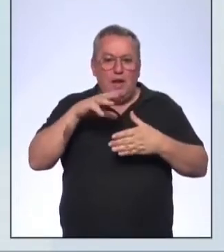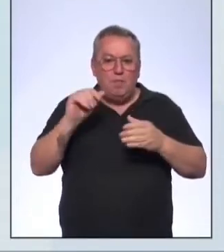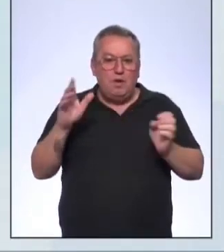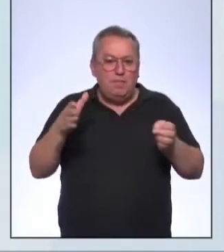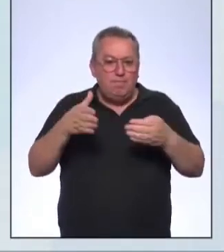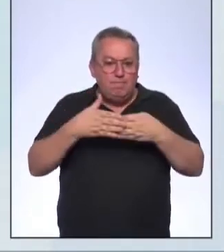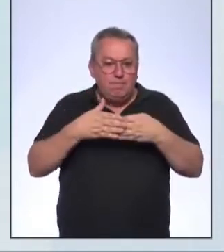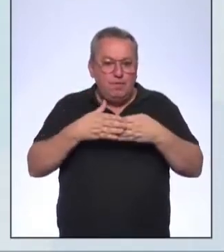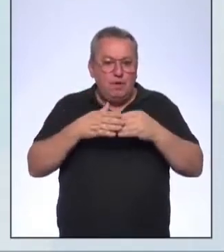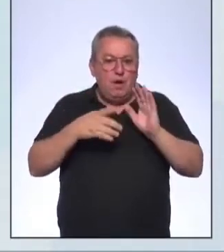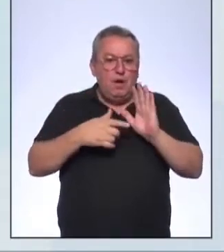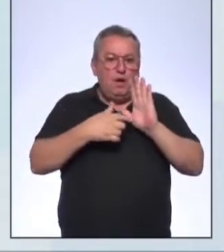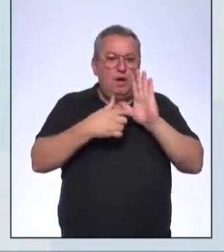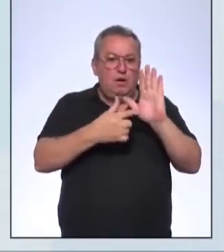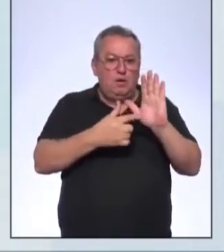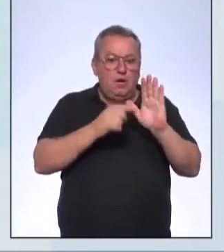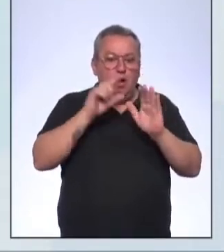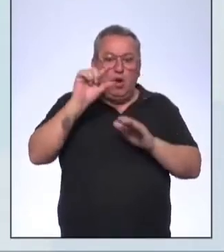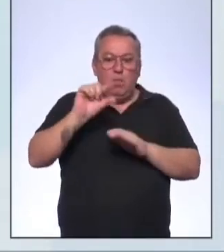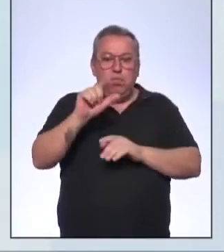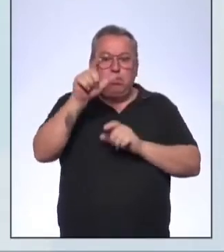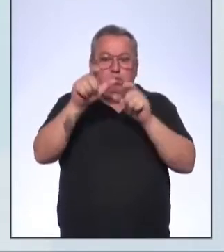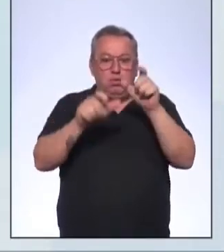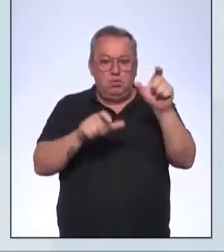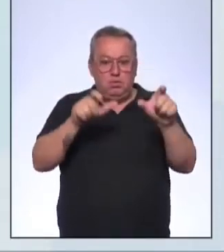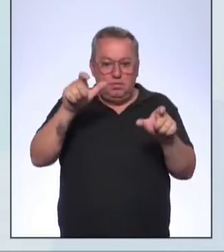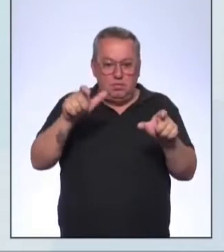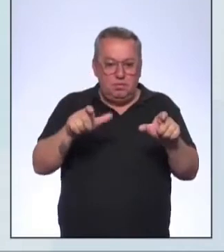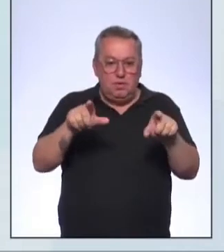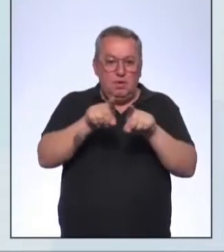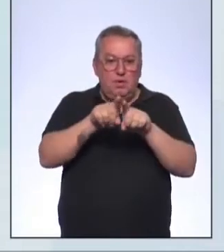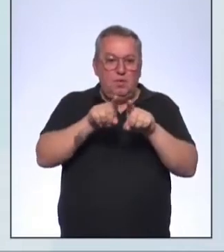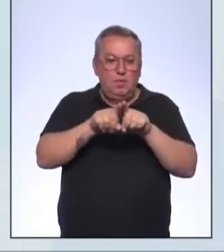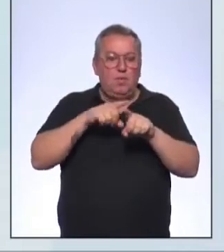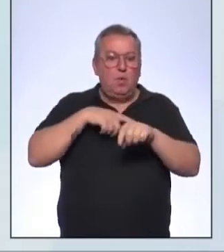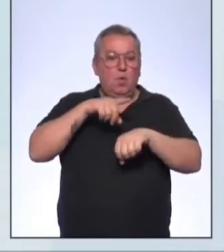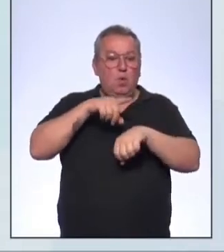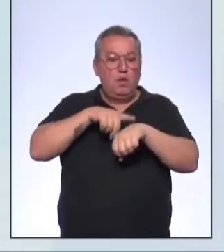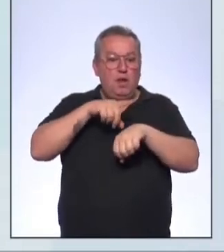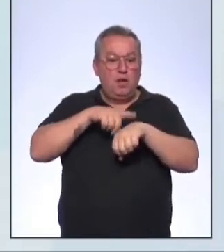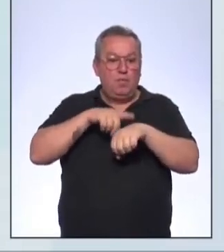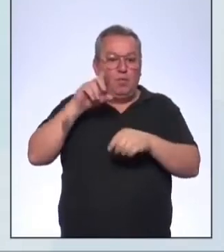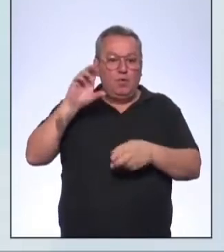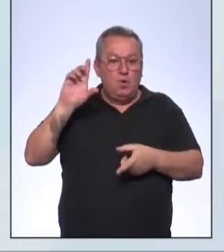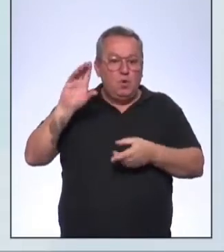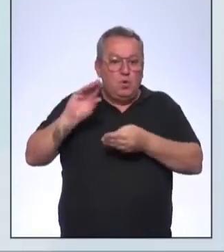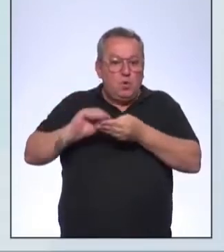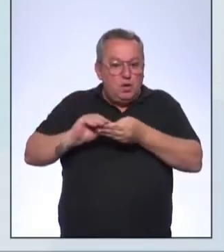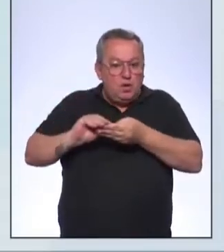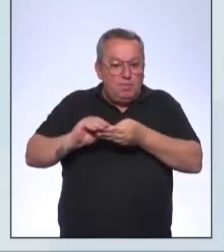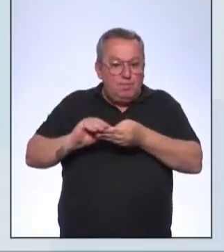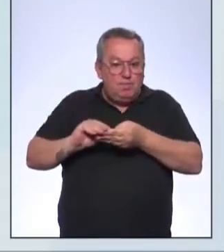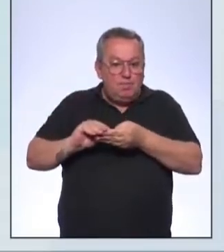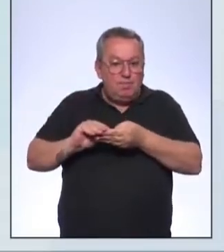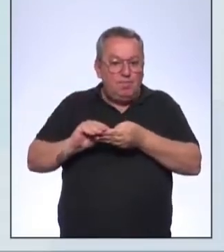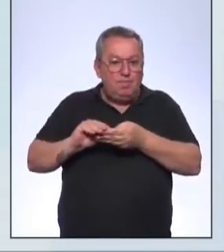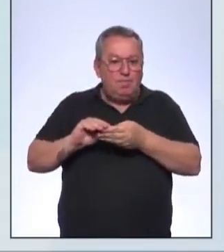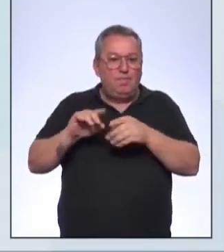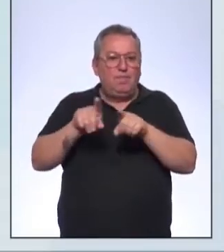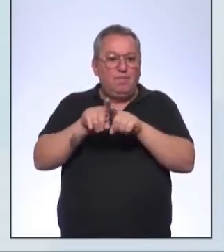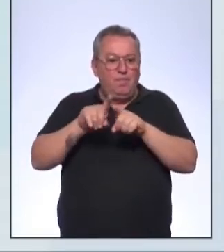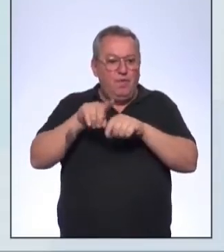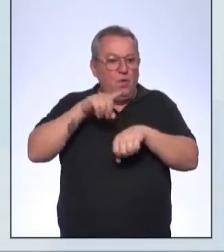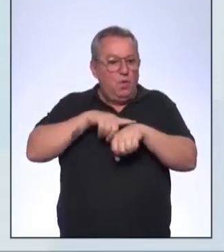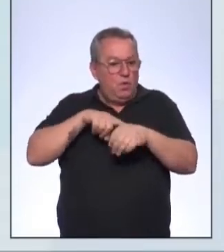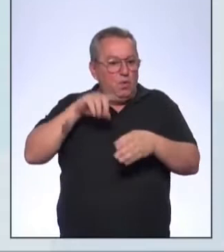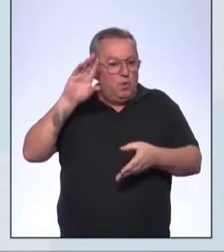desfecho apresenta poucas personagens o tempo é reduzido tanto tanto o